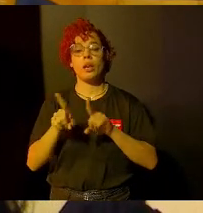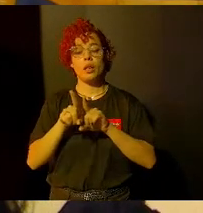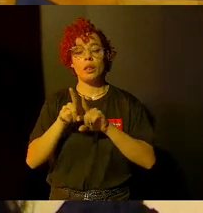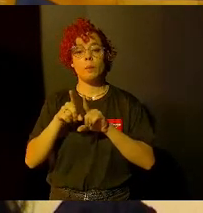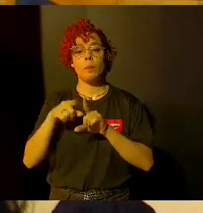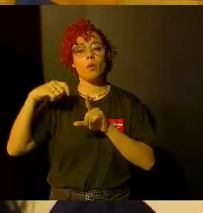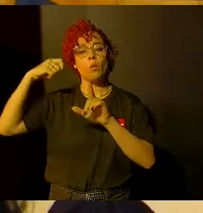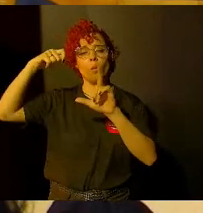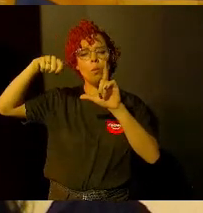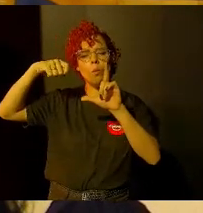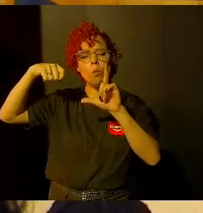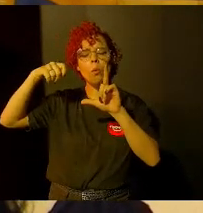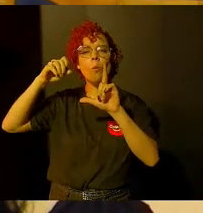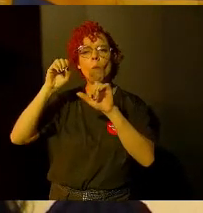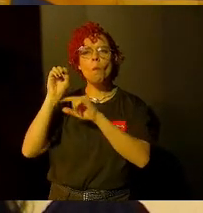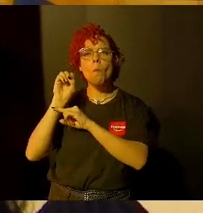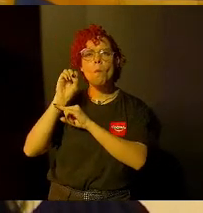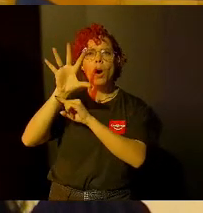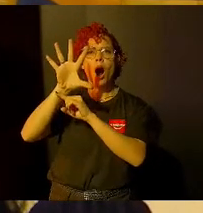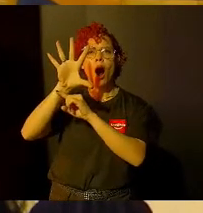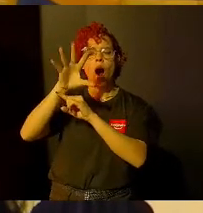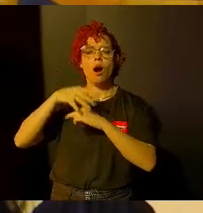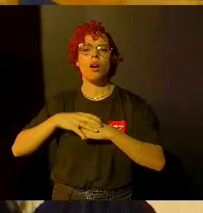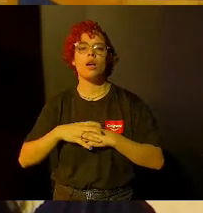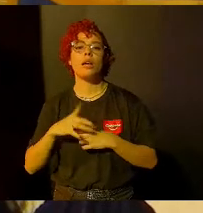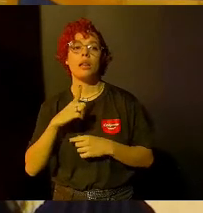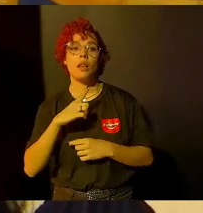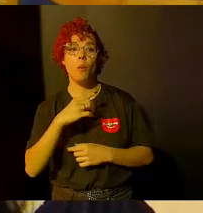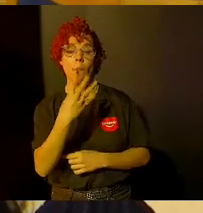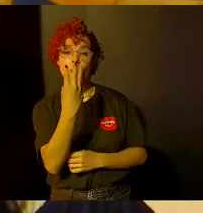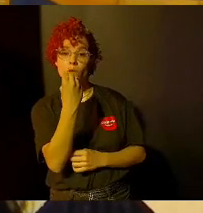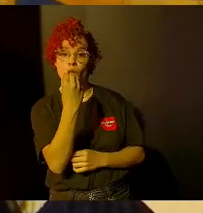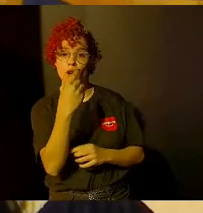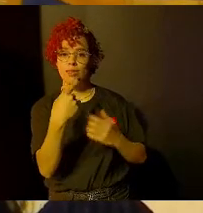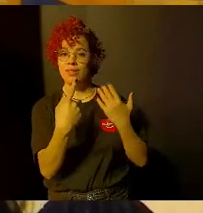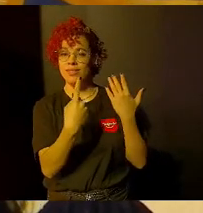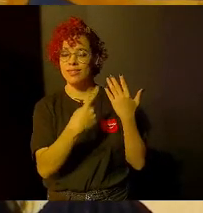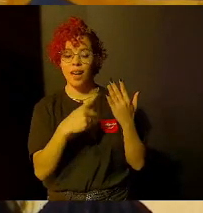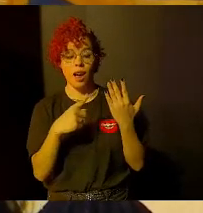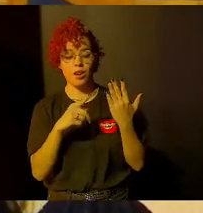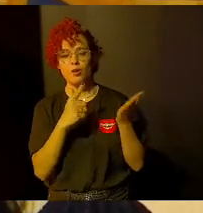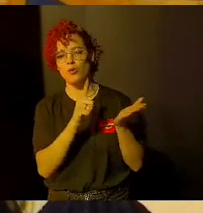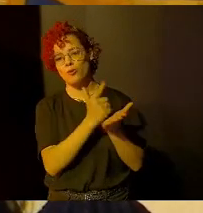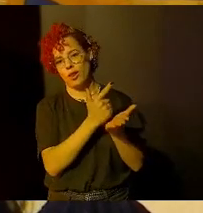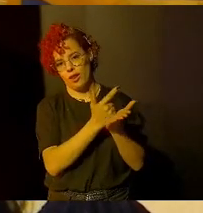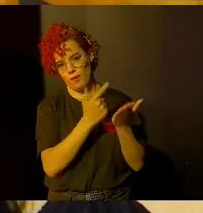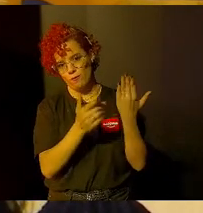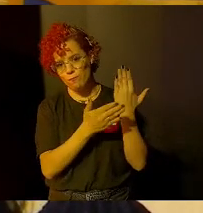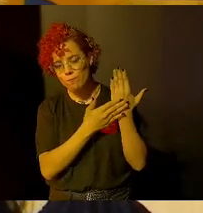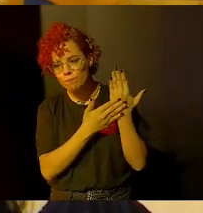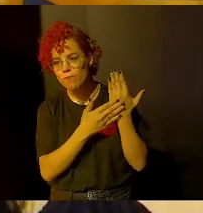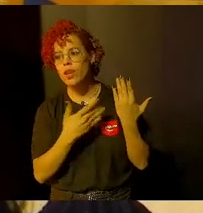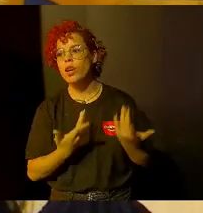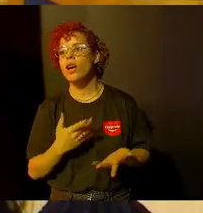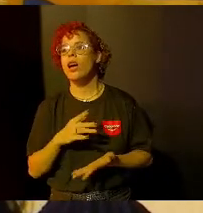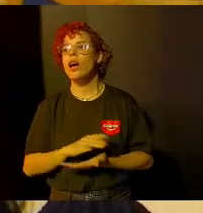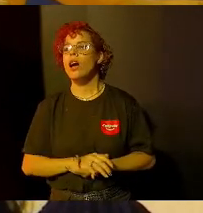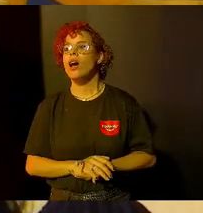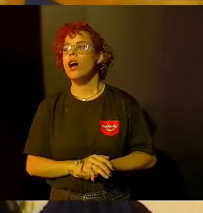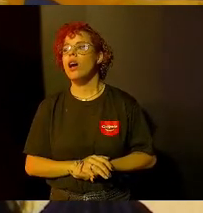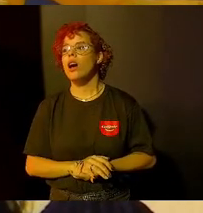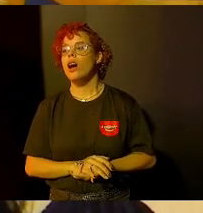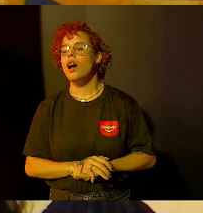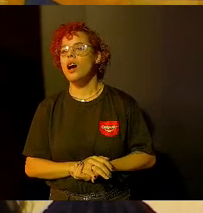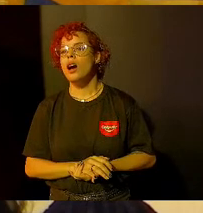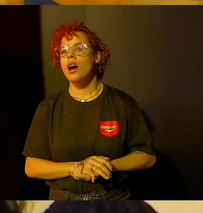vídeo que é a partir de uma foto que tem aqui no livro eu queria começar a gente pode falar